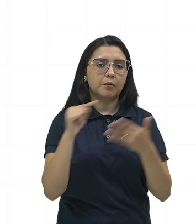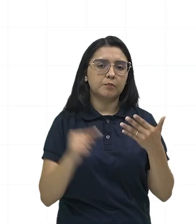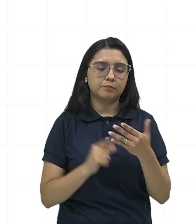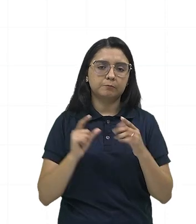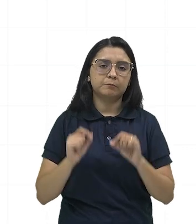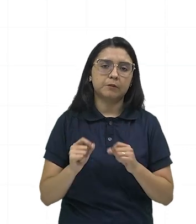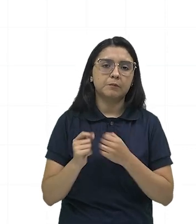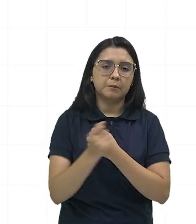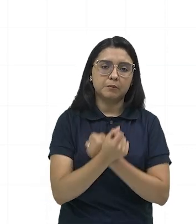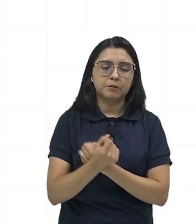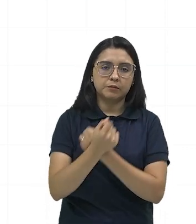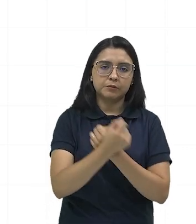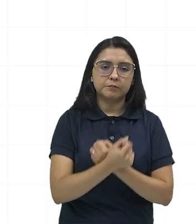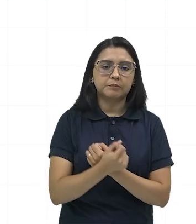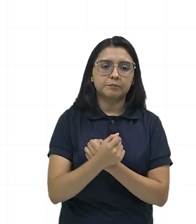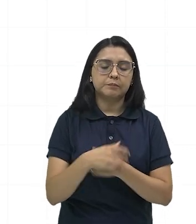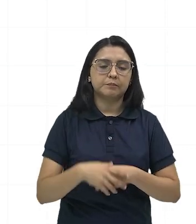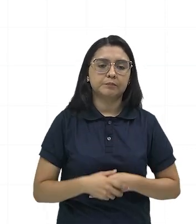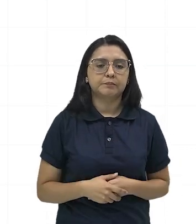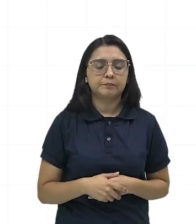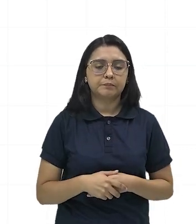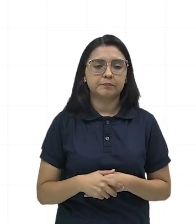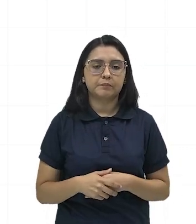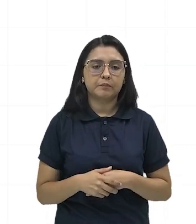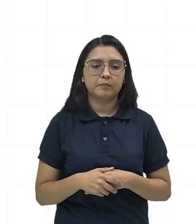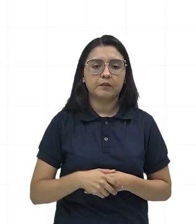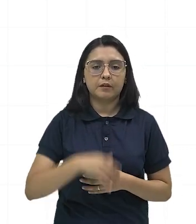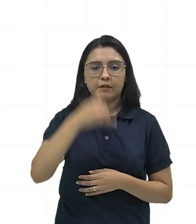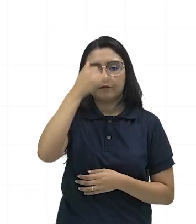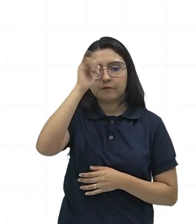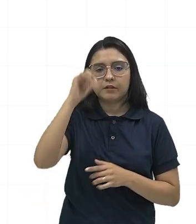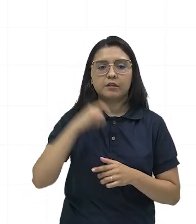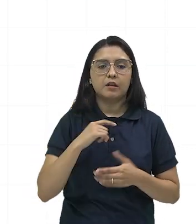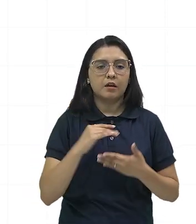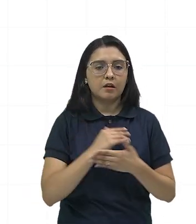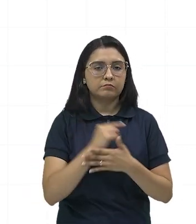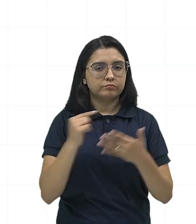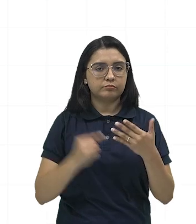gente precisa ter até para se proteger, né, e evitar algumas